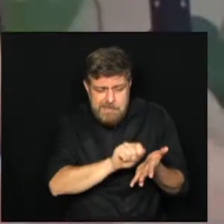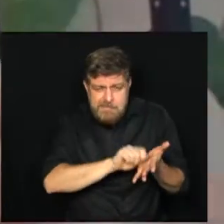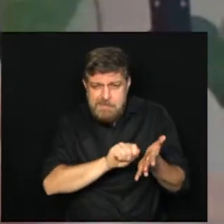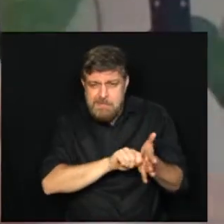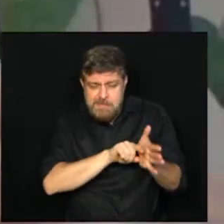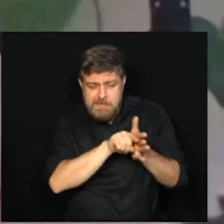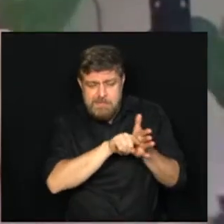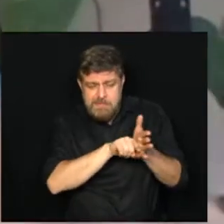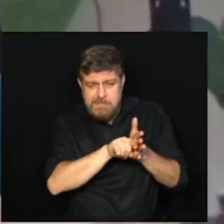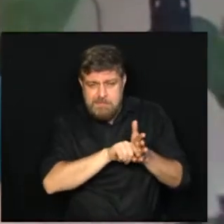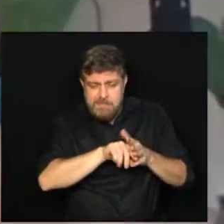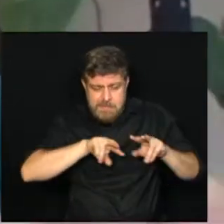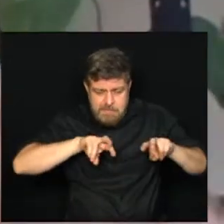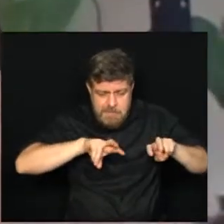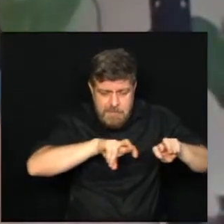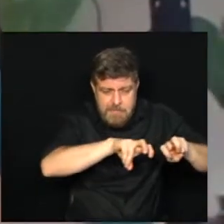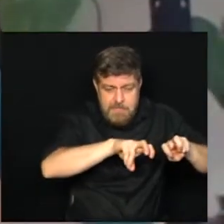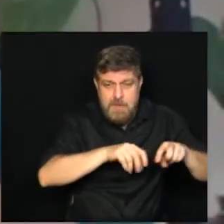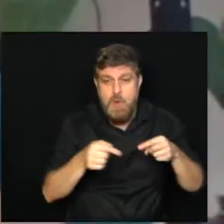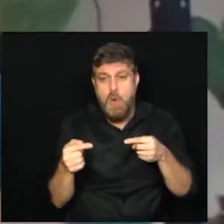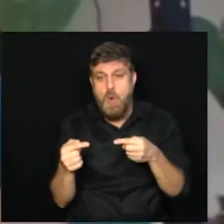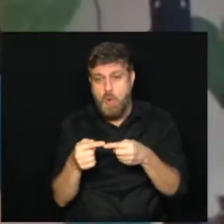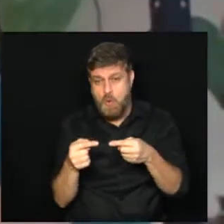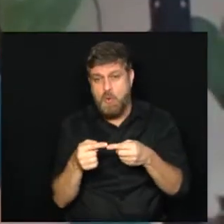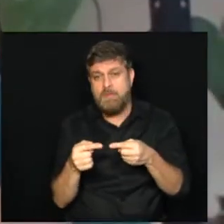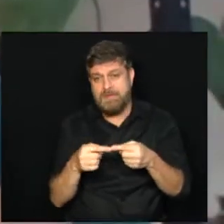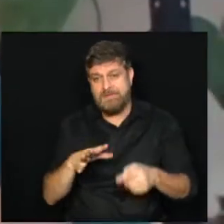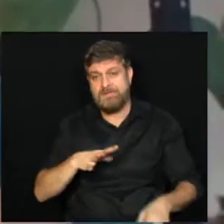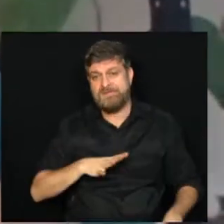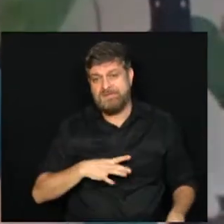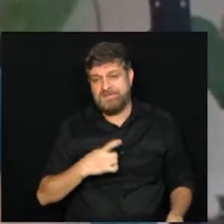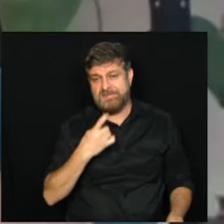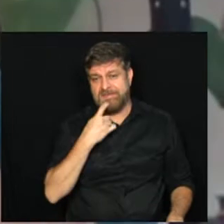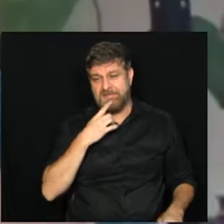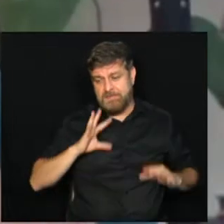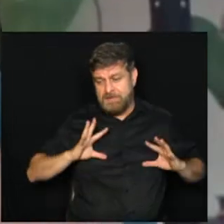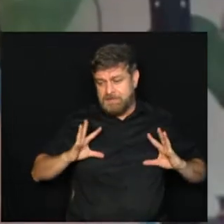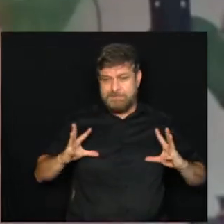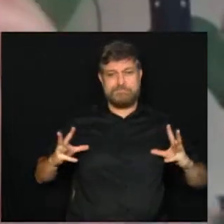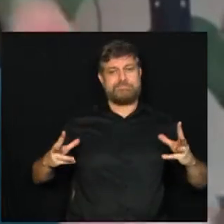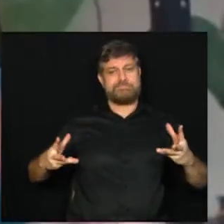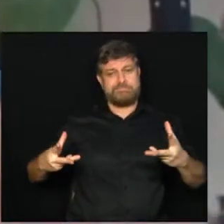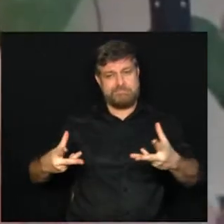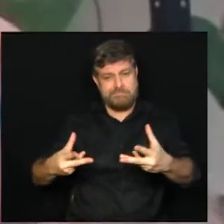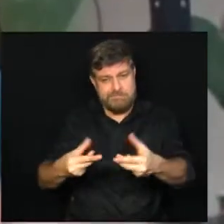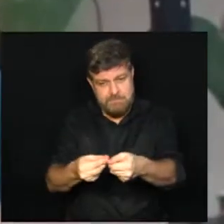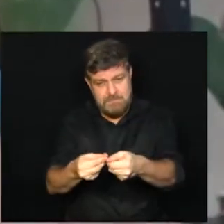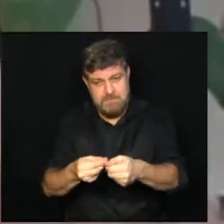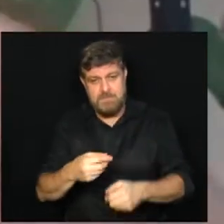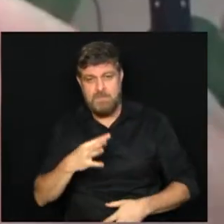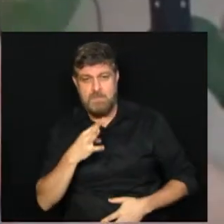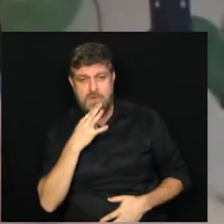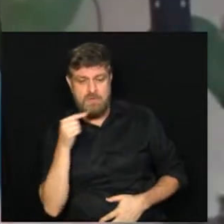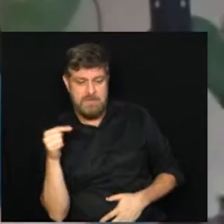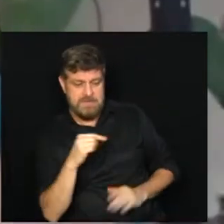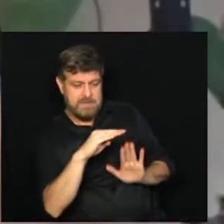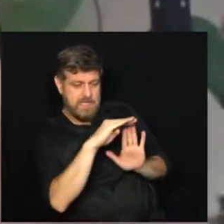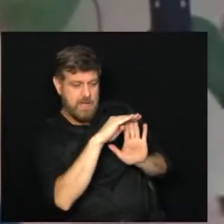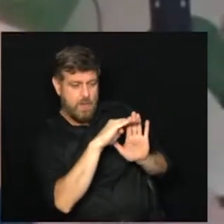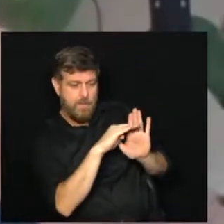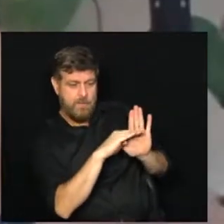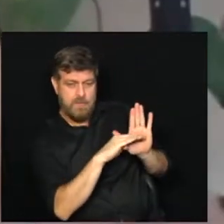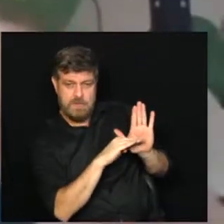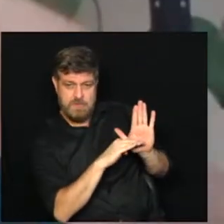pela comunidade diz respeito ao conjunto da cidade, Então, conhecer um projeto